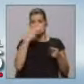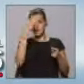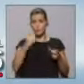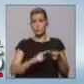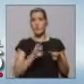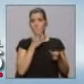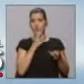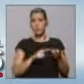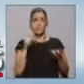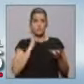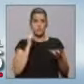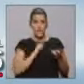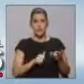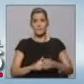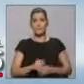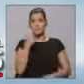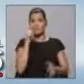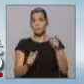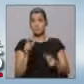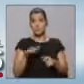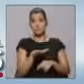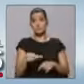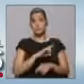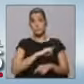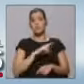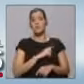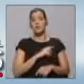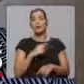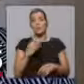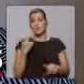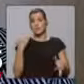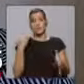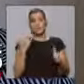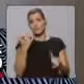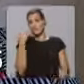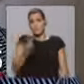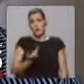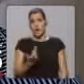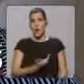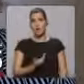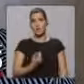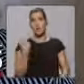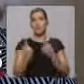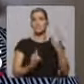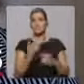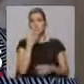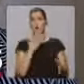e Leiria. Há pessoas que, em particular, situação de vulnerabilidade e que muitas vezes são usadas